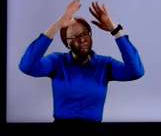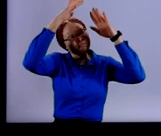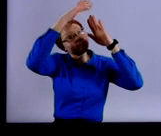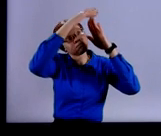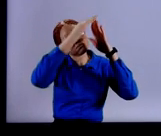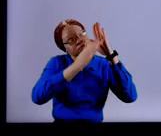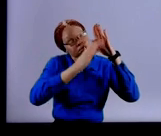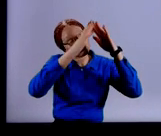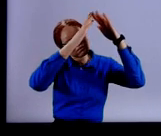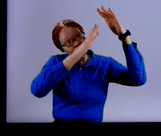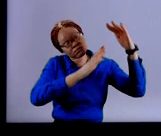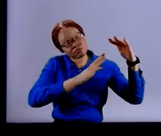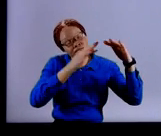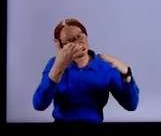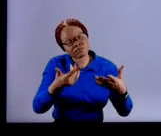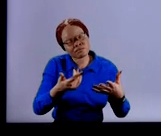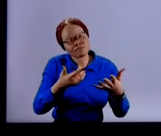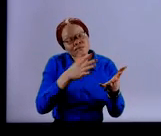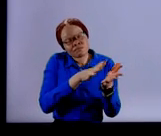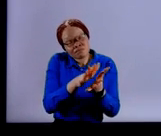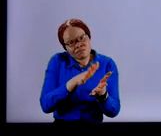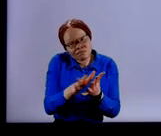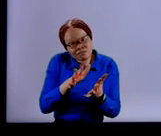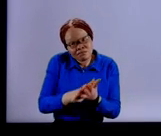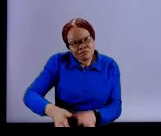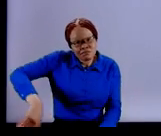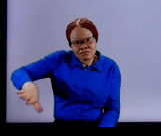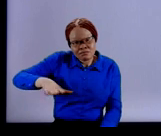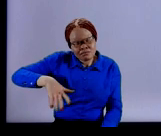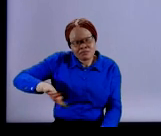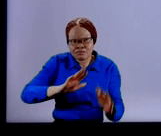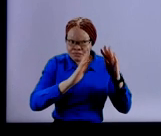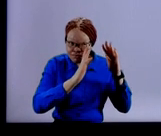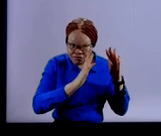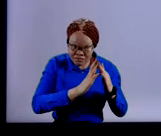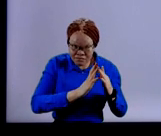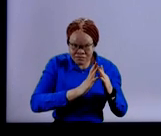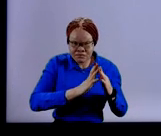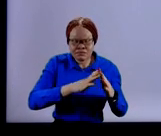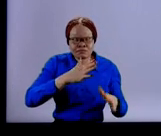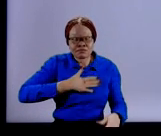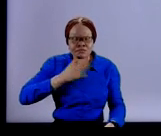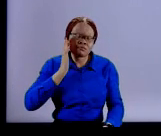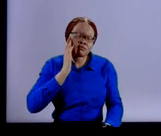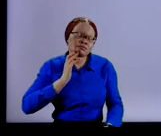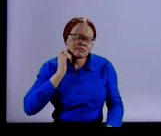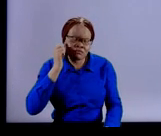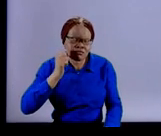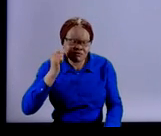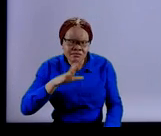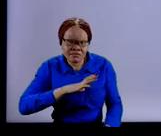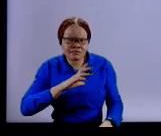no telhado descrição de ambientes no texto a casa dos meus avós